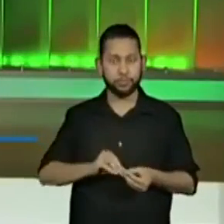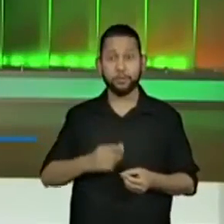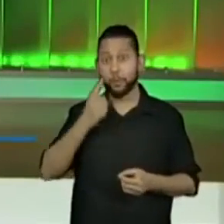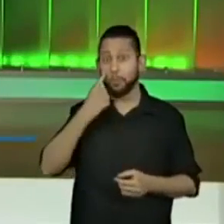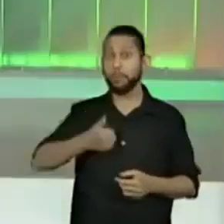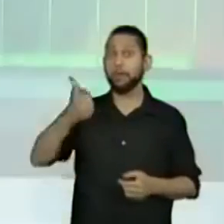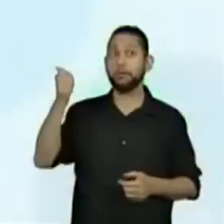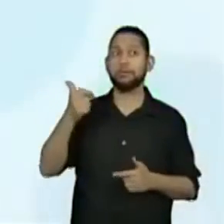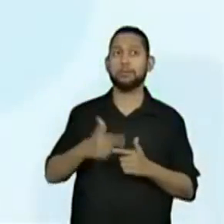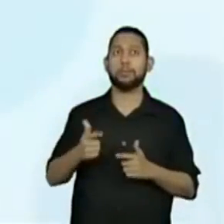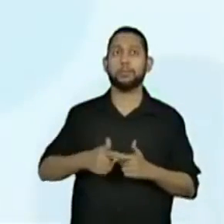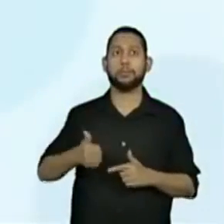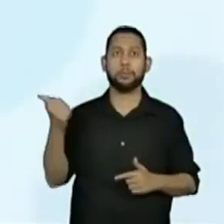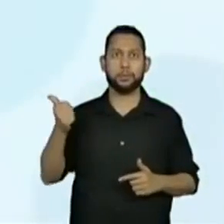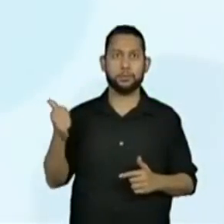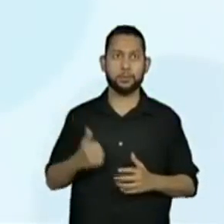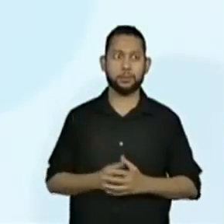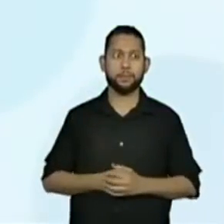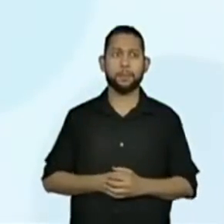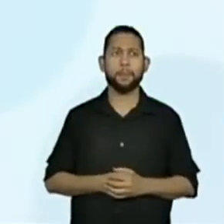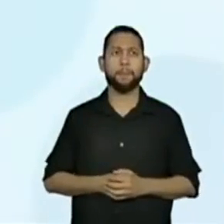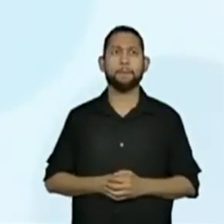olhar esse probleminha aqui